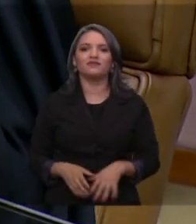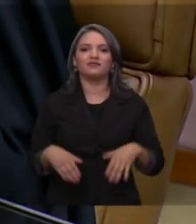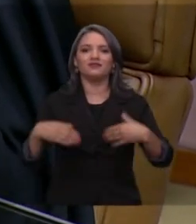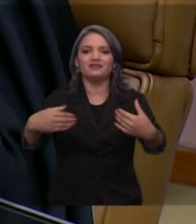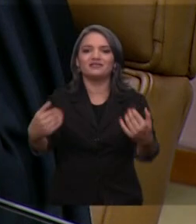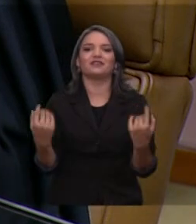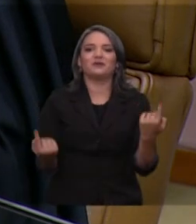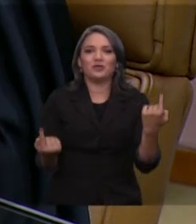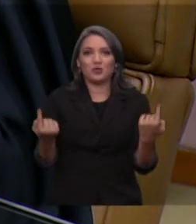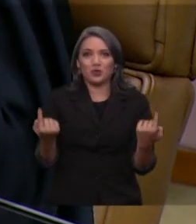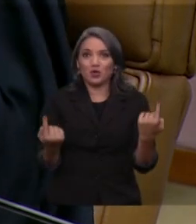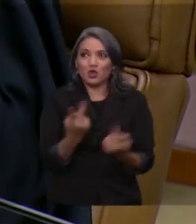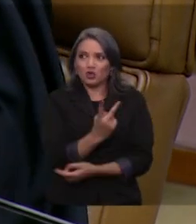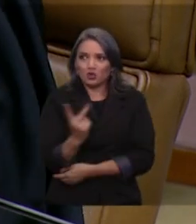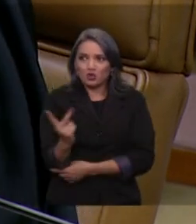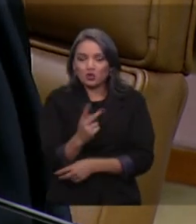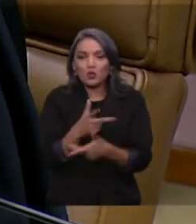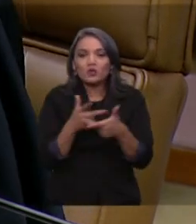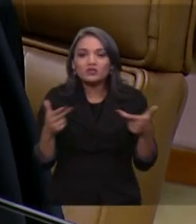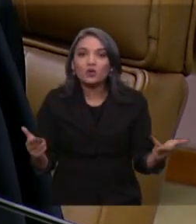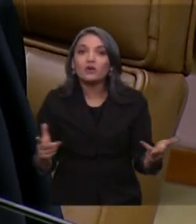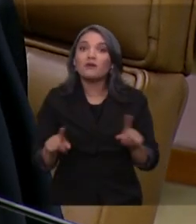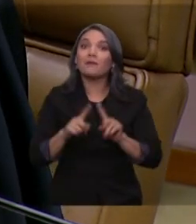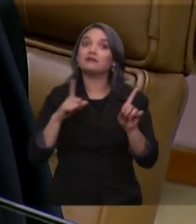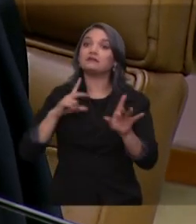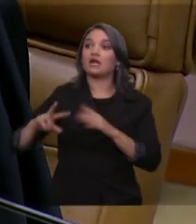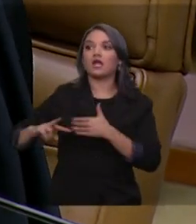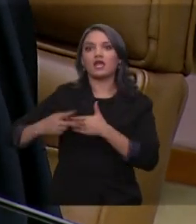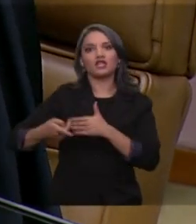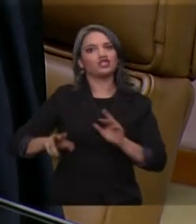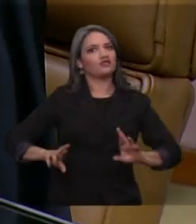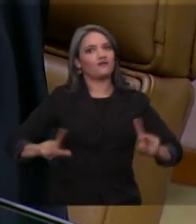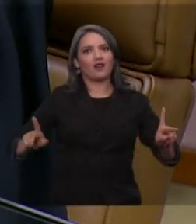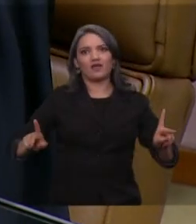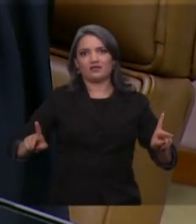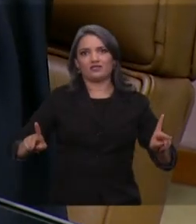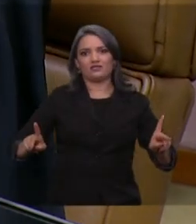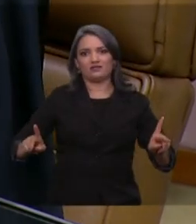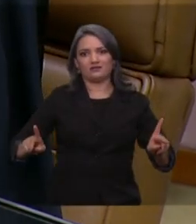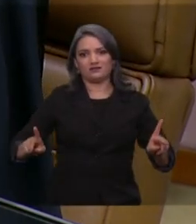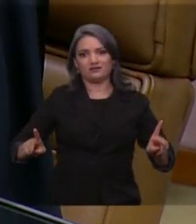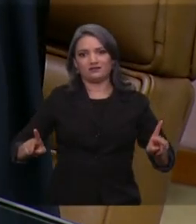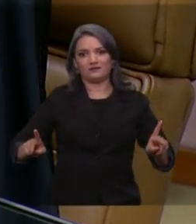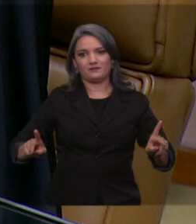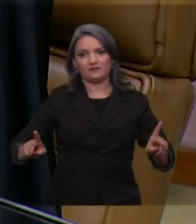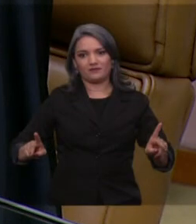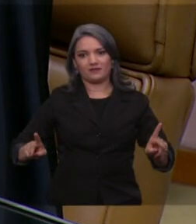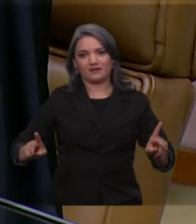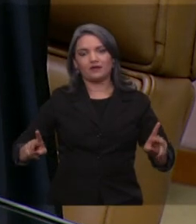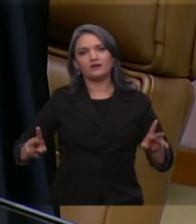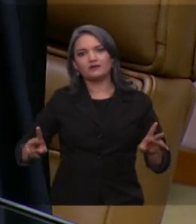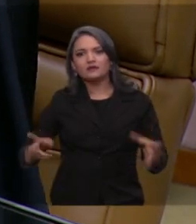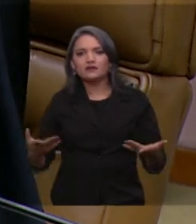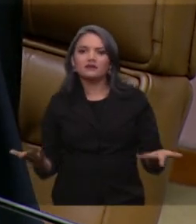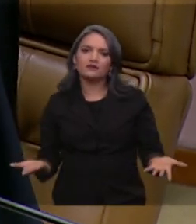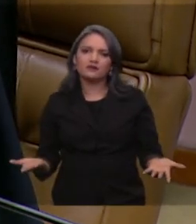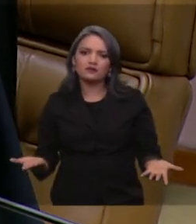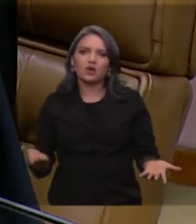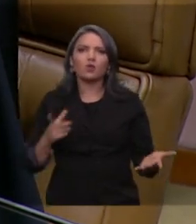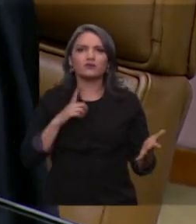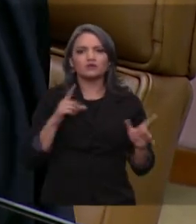Duas espécies que têm efeitos diversos. E elas se combinavam porque o sistema